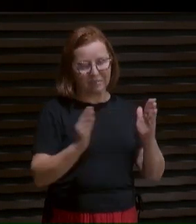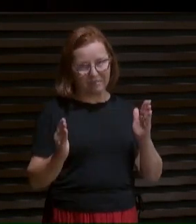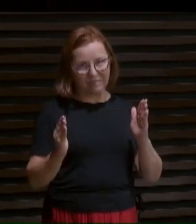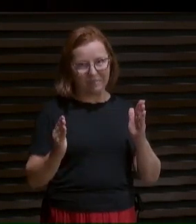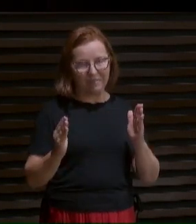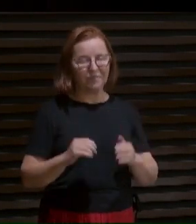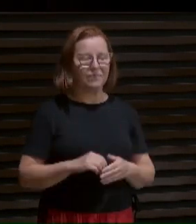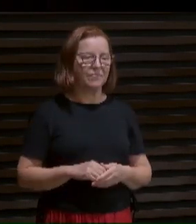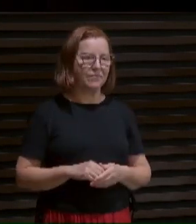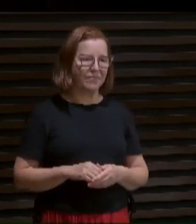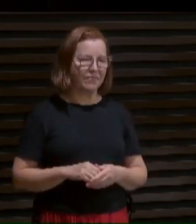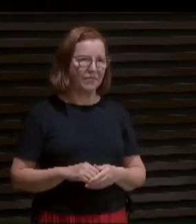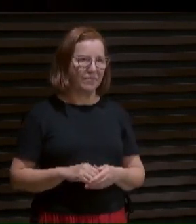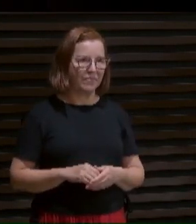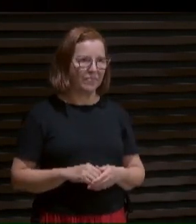Como igreja,